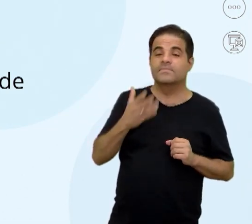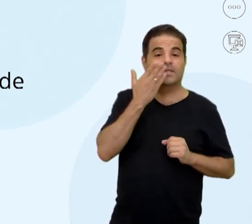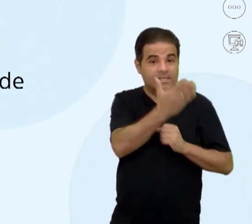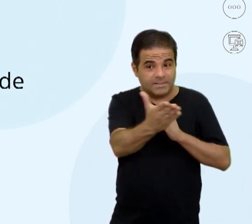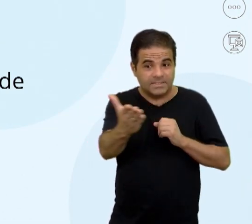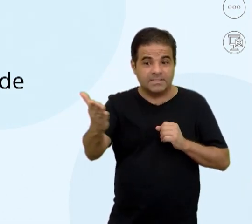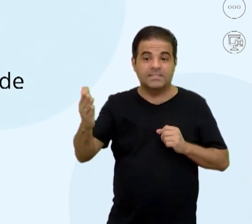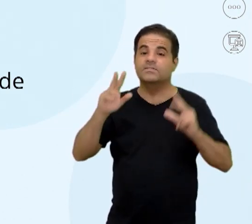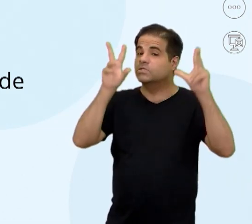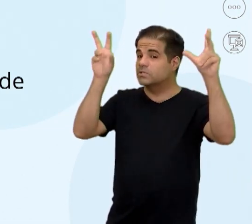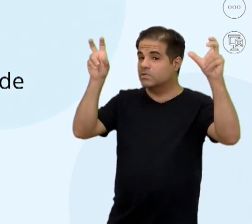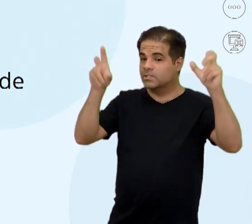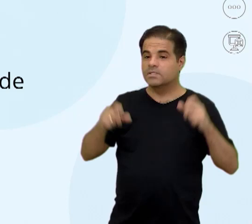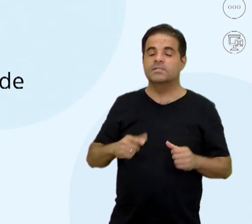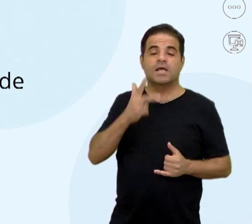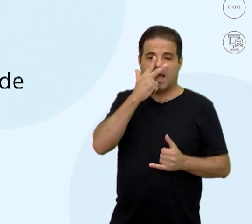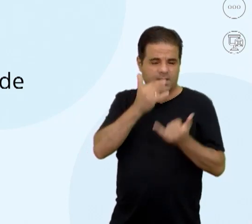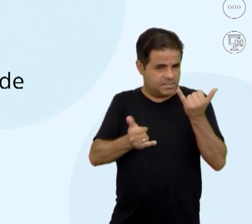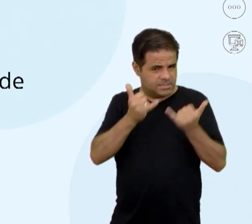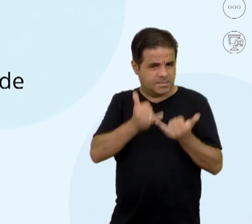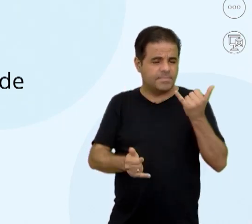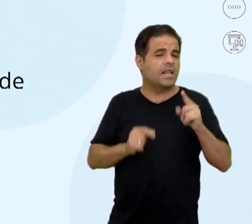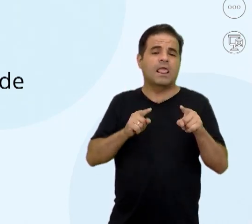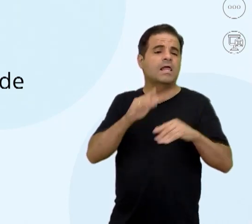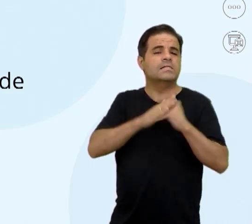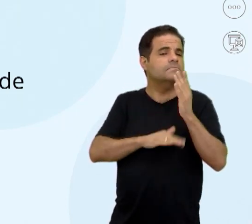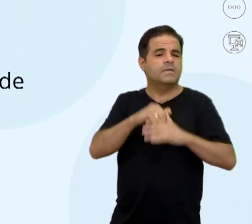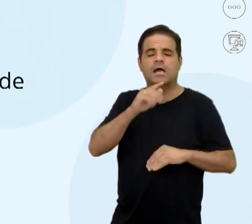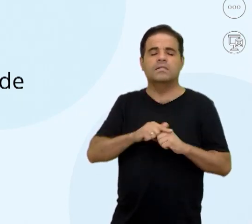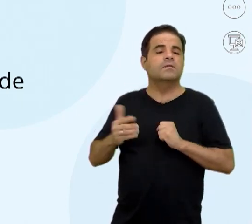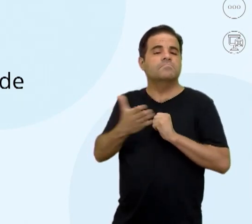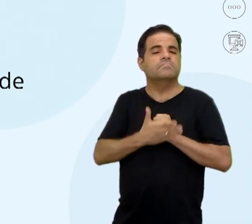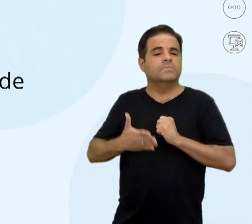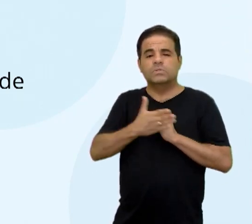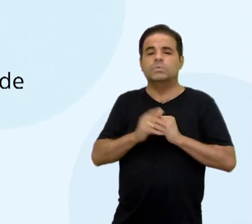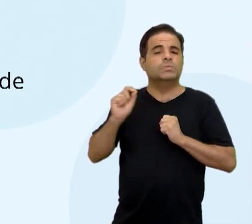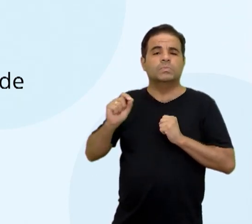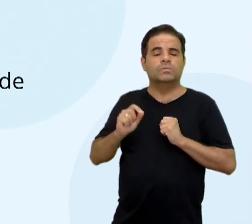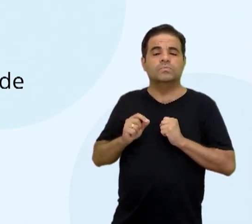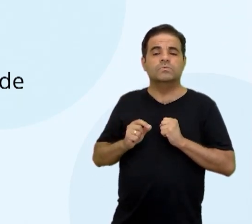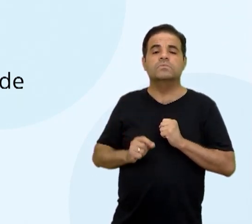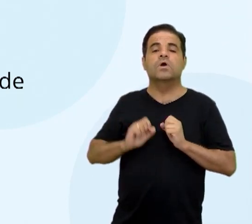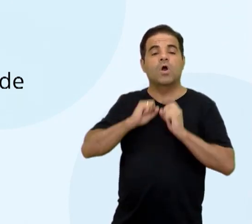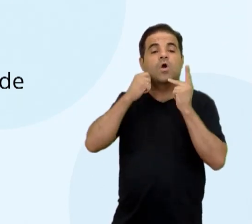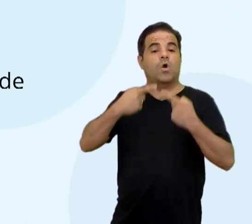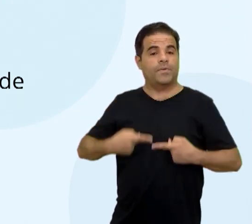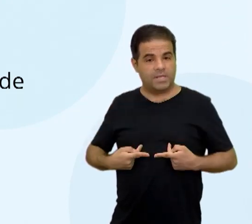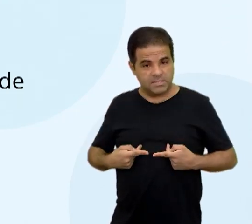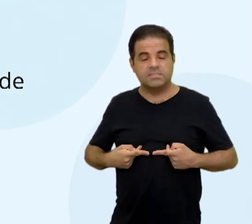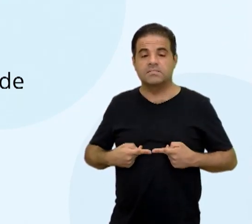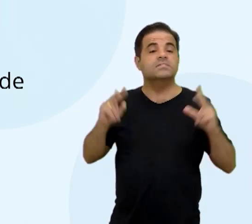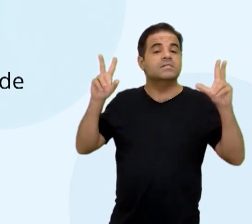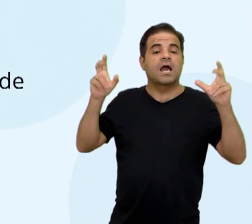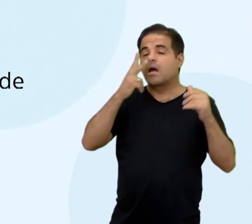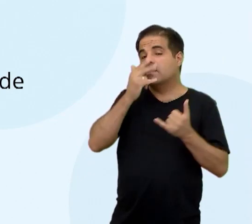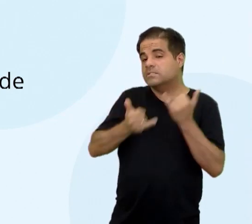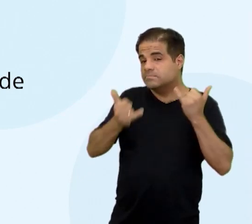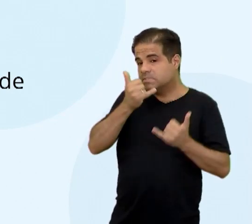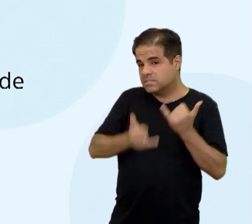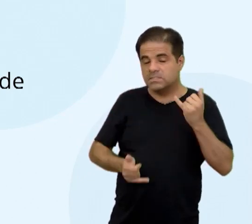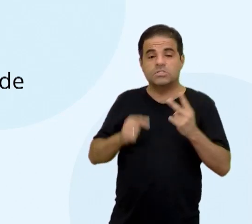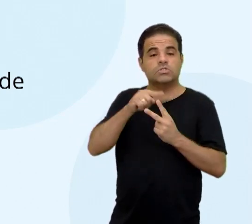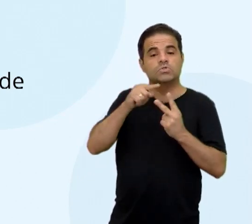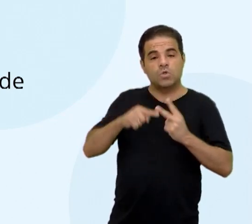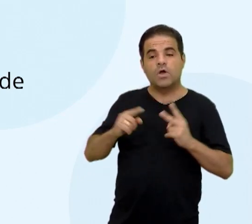vocês, sobre casos de semelhança. Essa habilidade é basicamente sobre reconhecer casos de semelhança